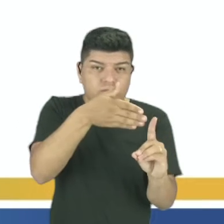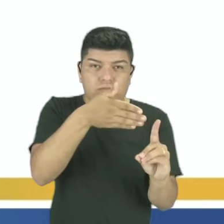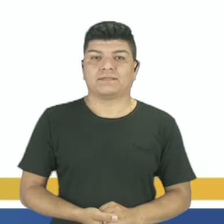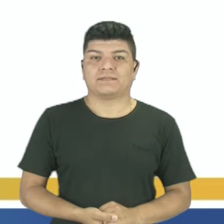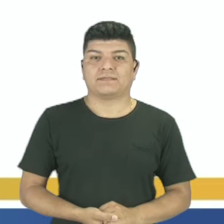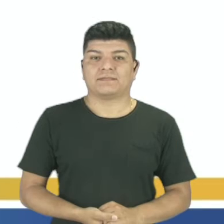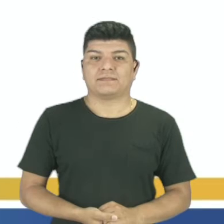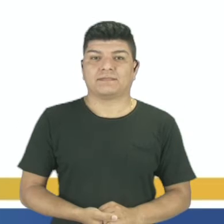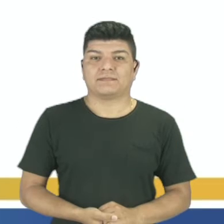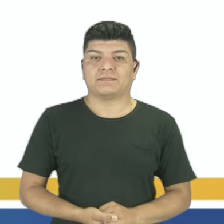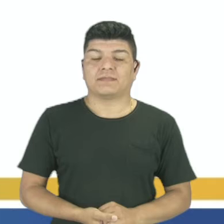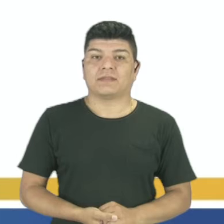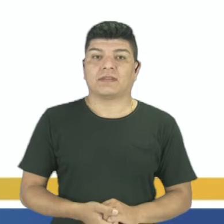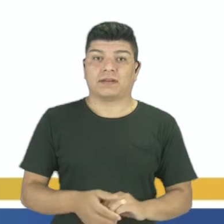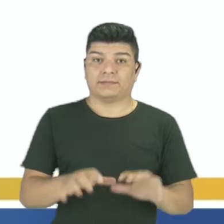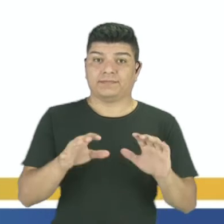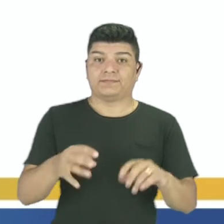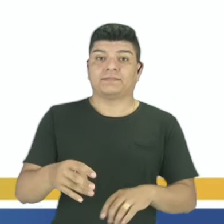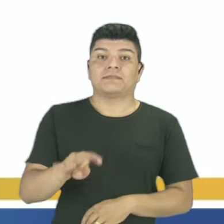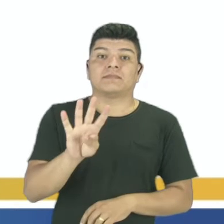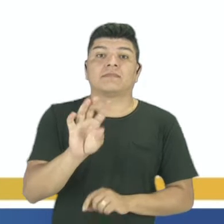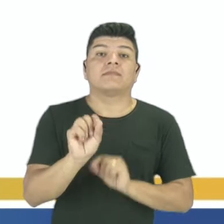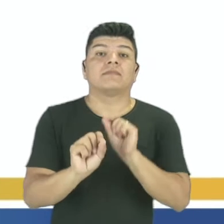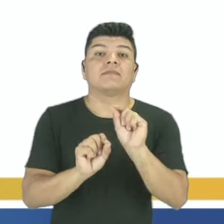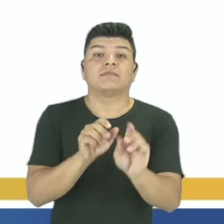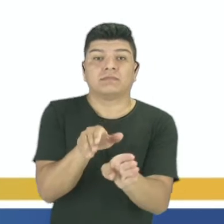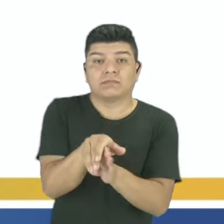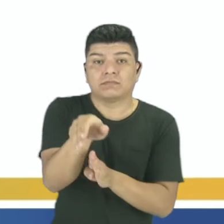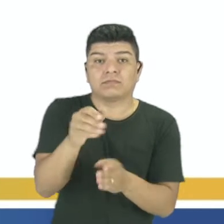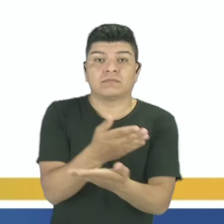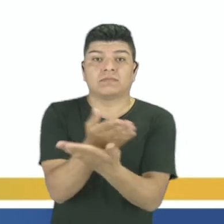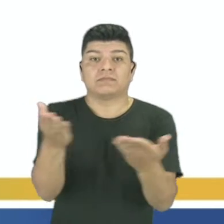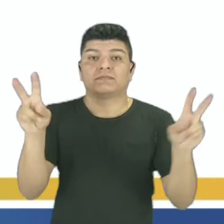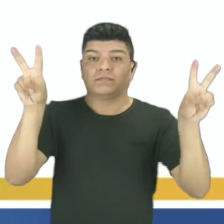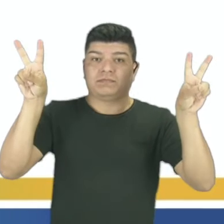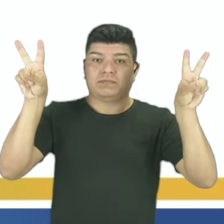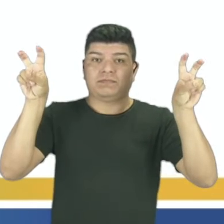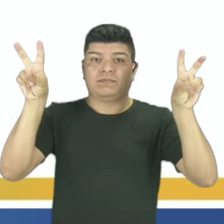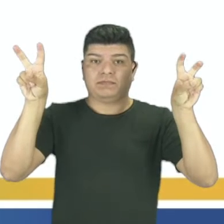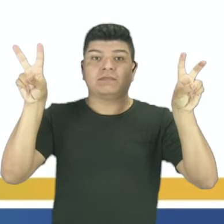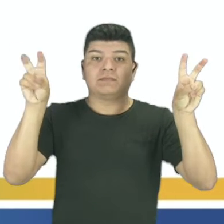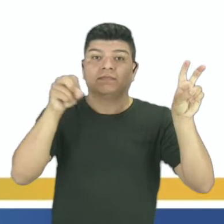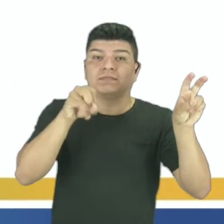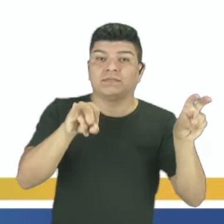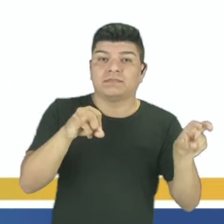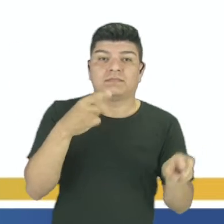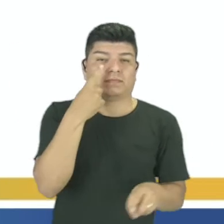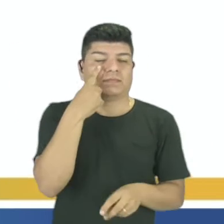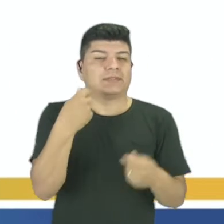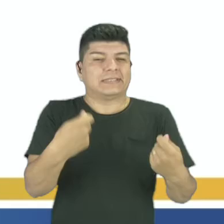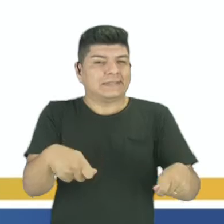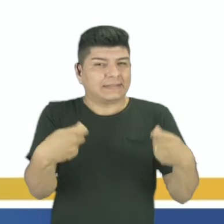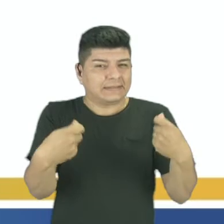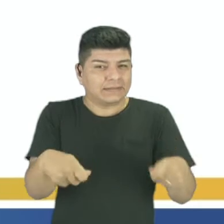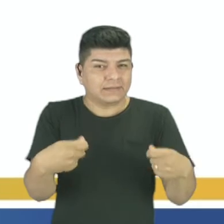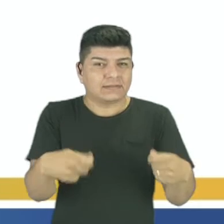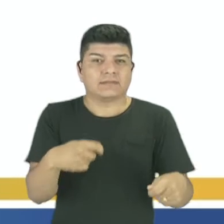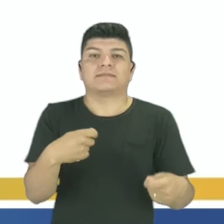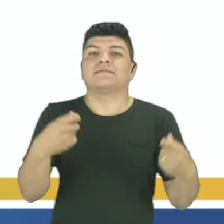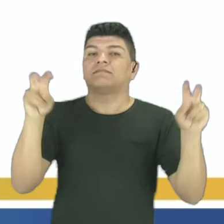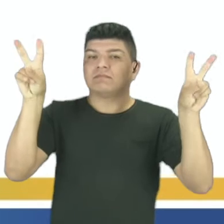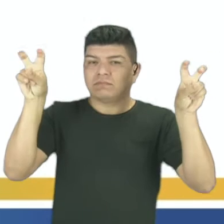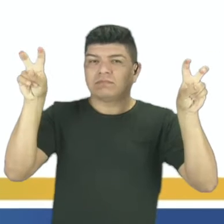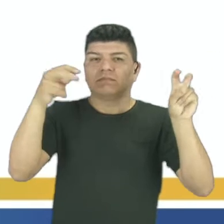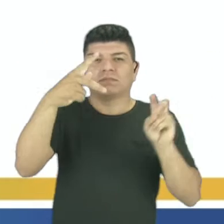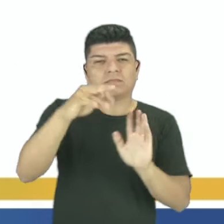proposto. E a nossa quarta dica é o título. Caso você veja a necessidade de um título para o